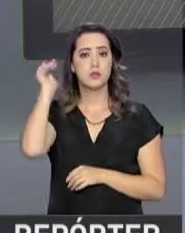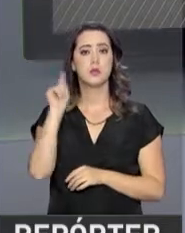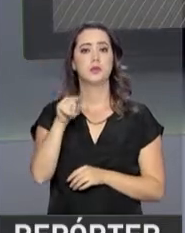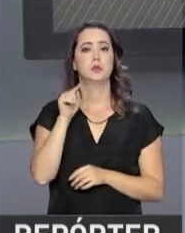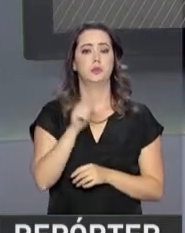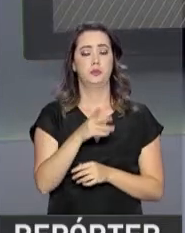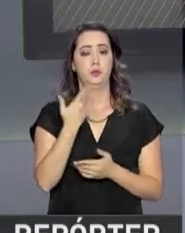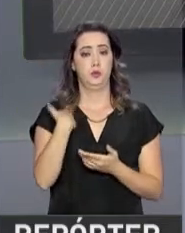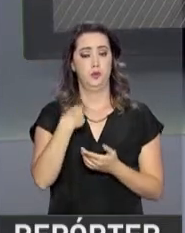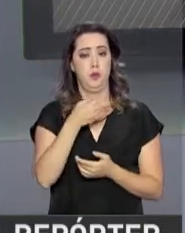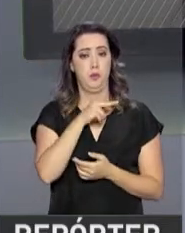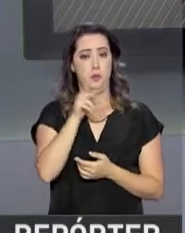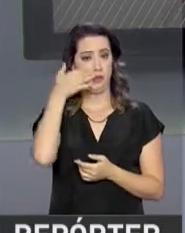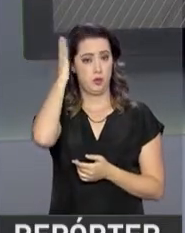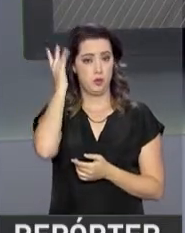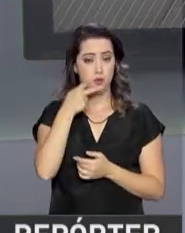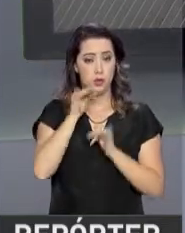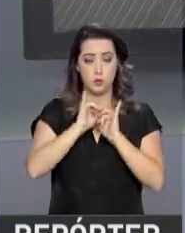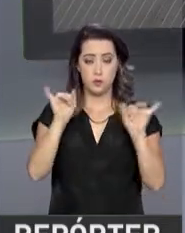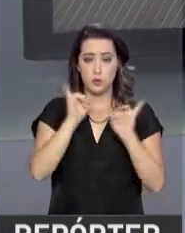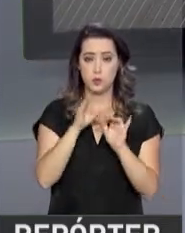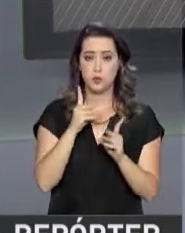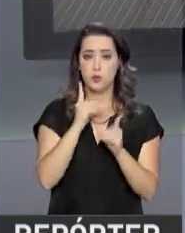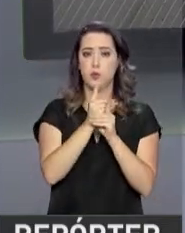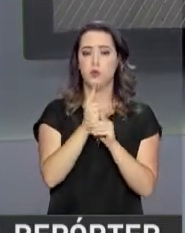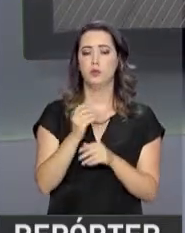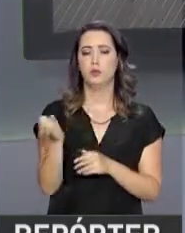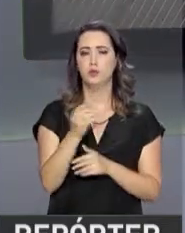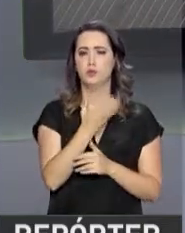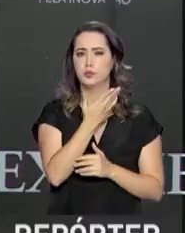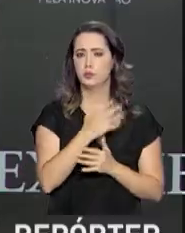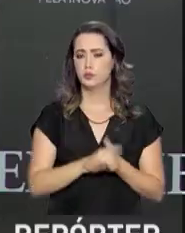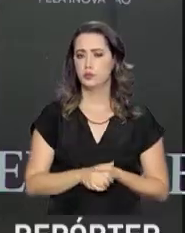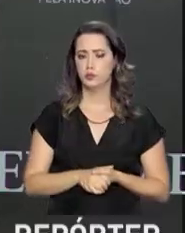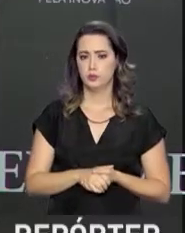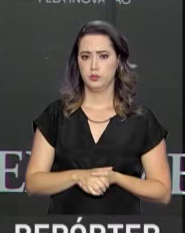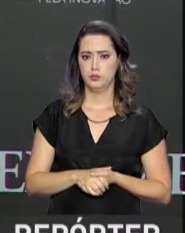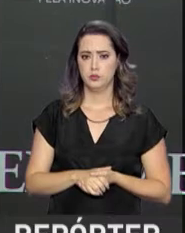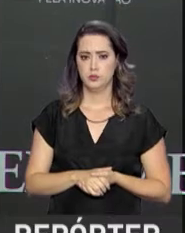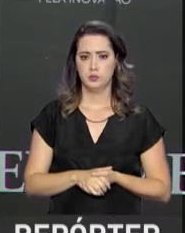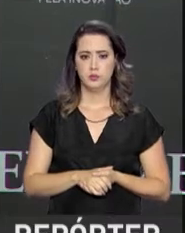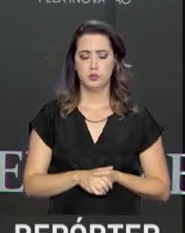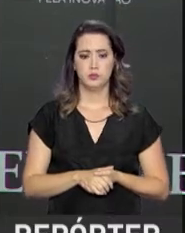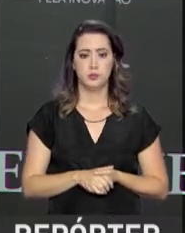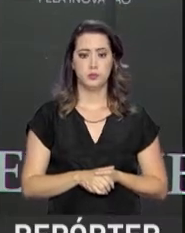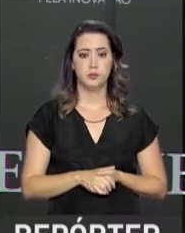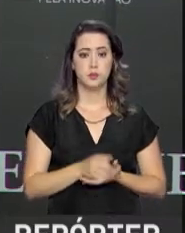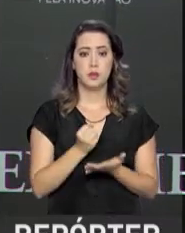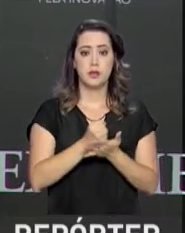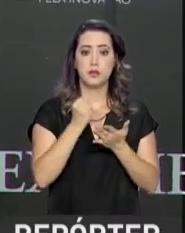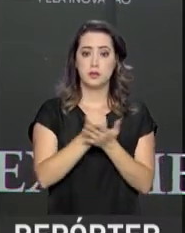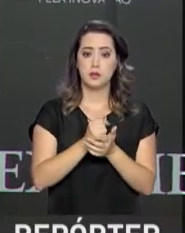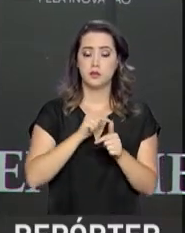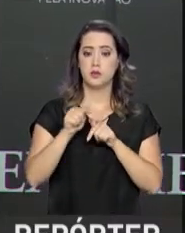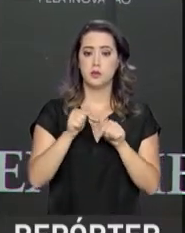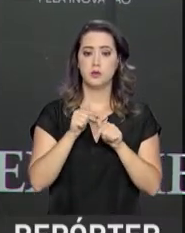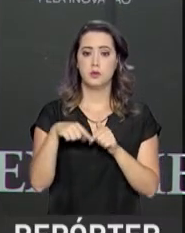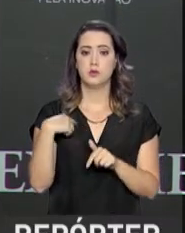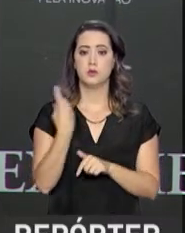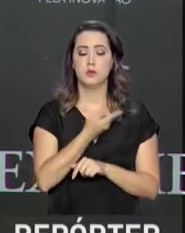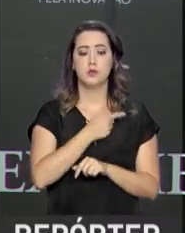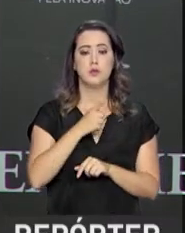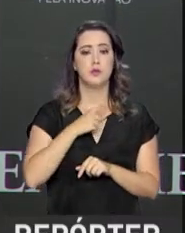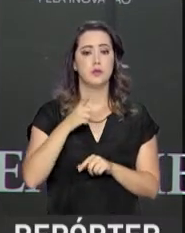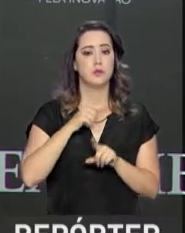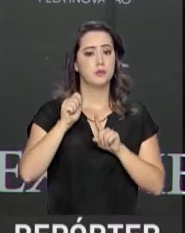agora há pouco durante um encontro para tratar sobre inovação em carteiras assinadas nós tivemos